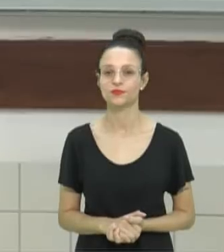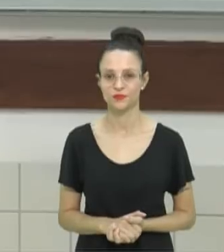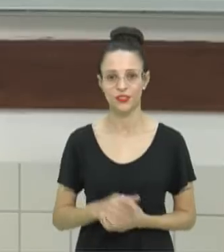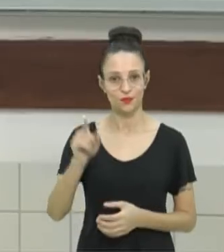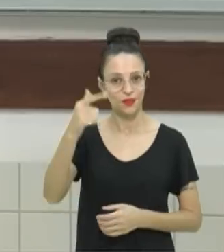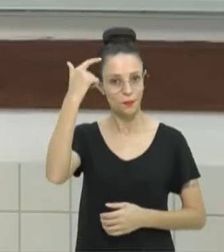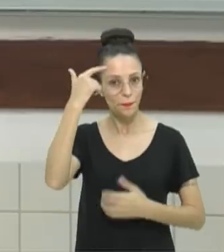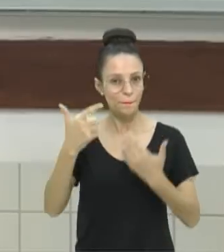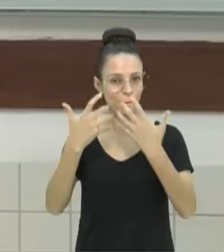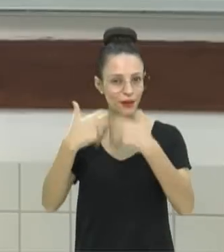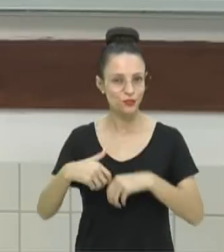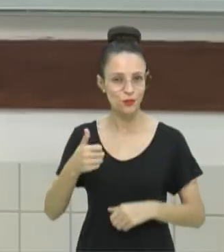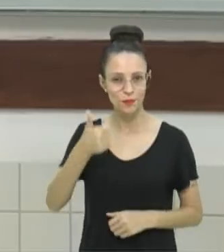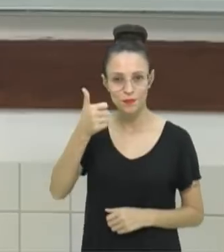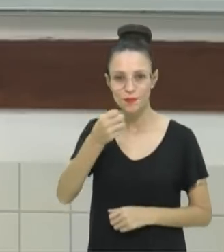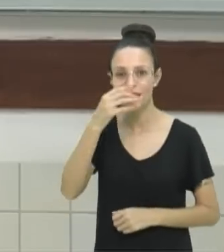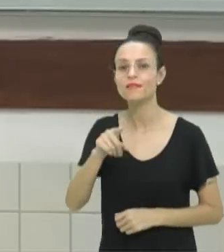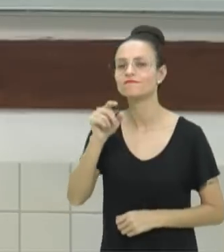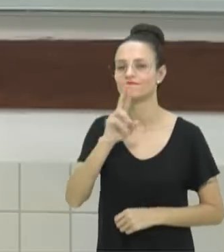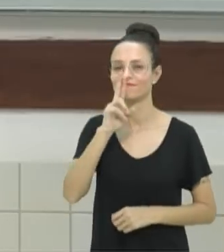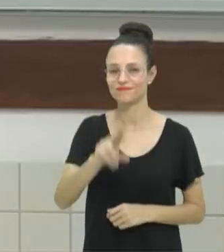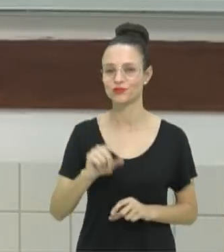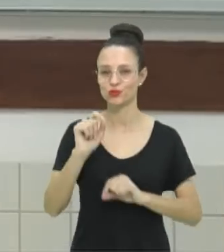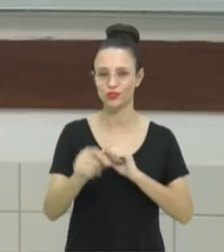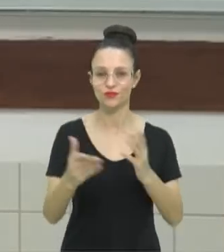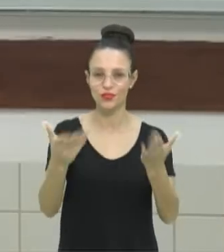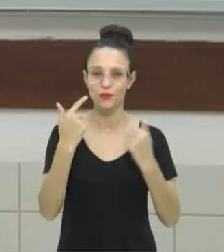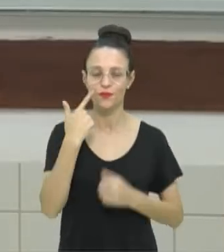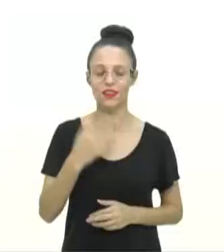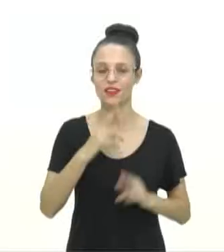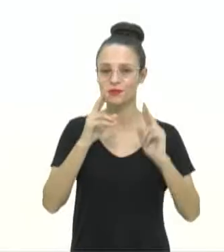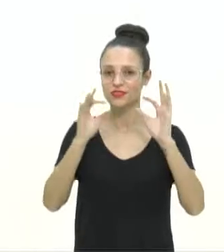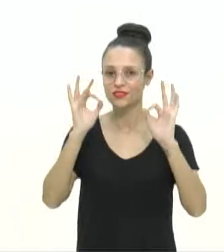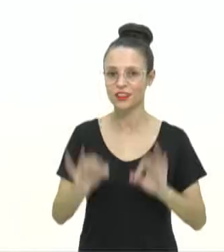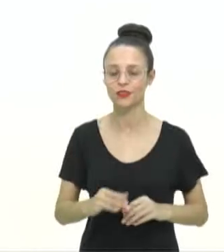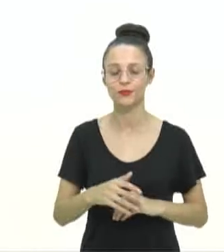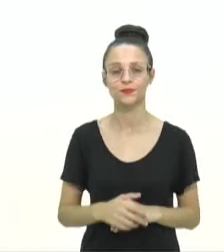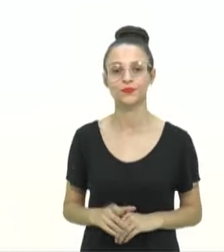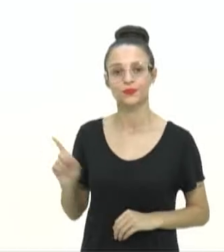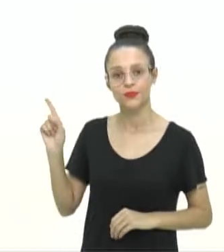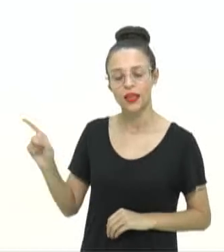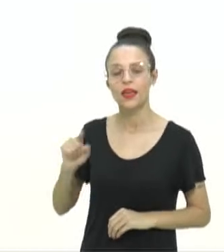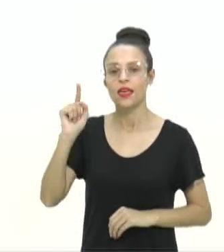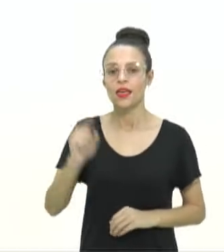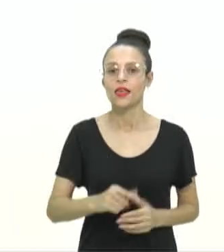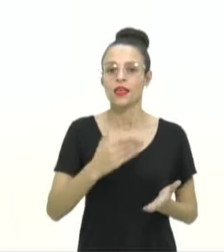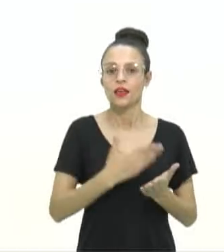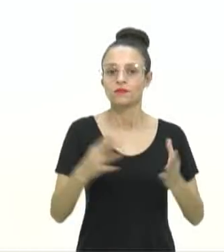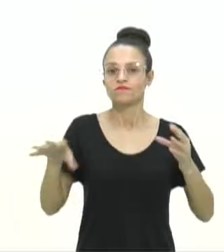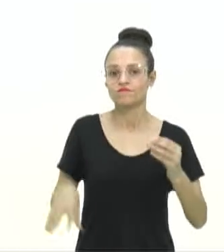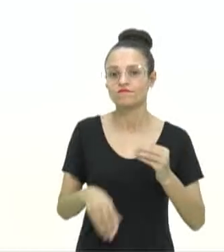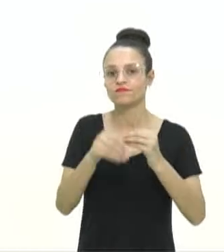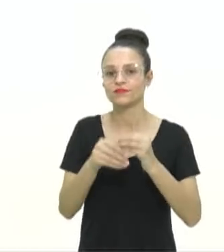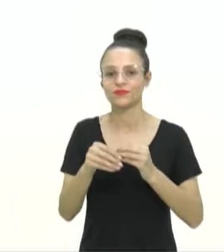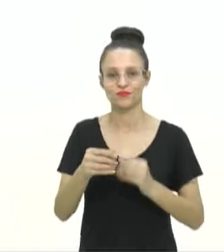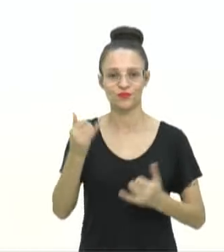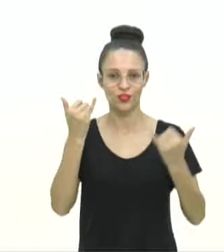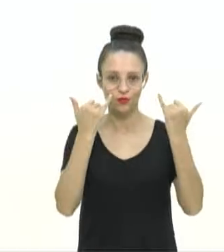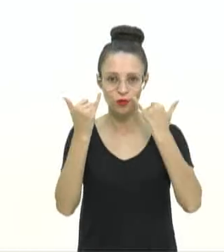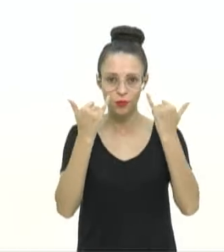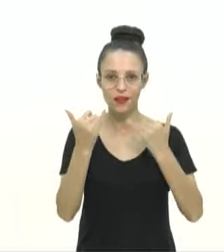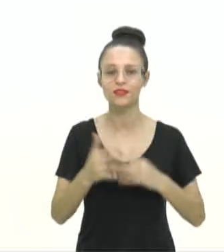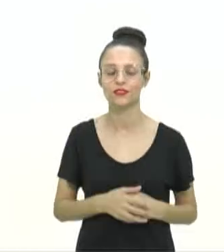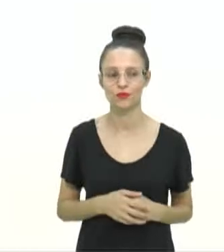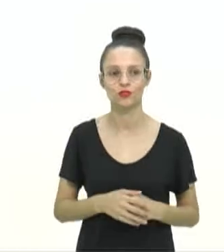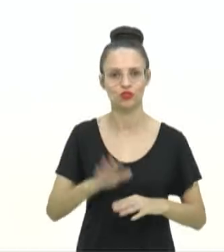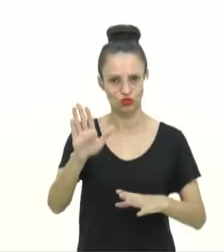Você pensou bem? O que você respondeu? Vamos ver a resposta correta? Nesse caso, é introduzir um acréscimo de informação. E